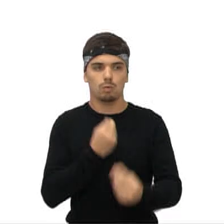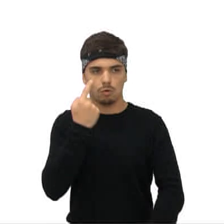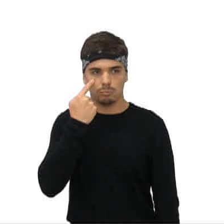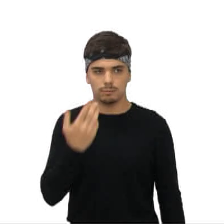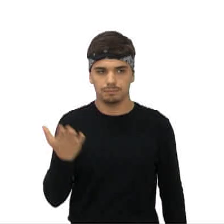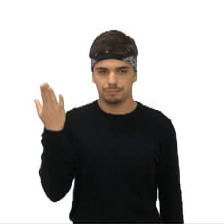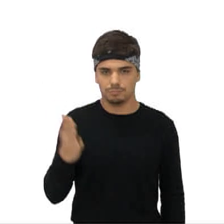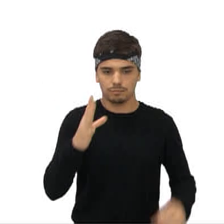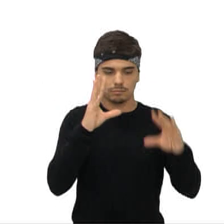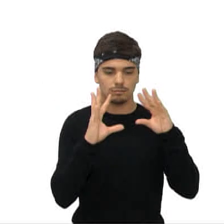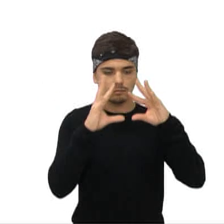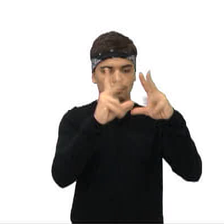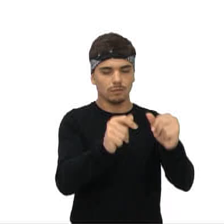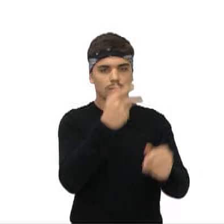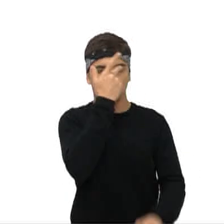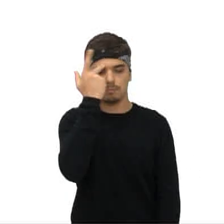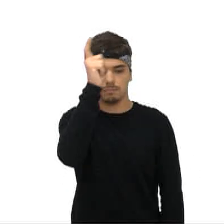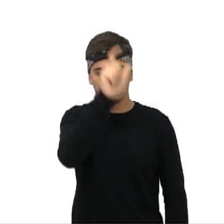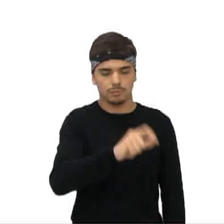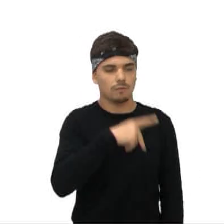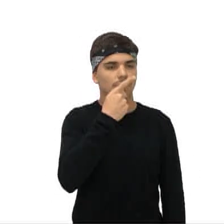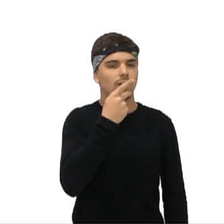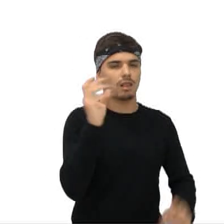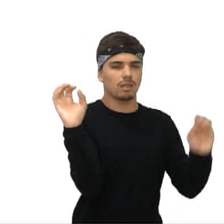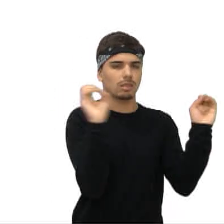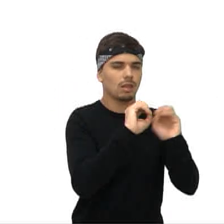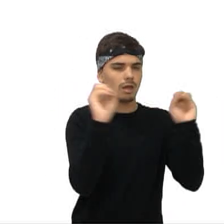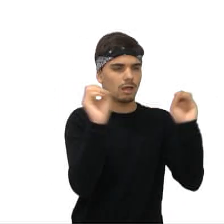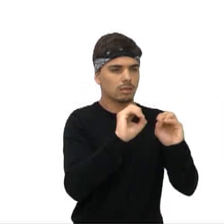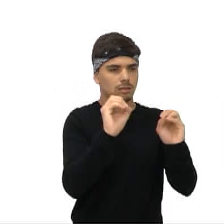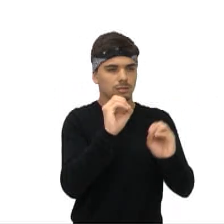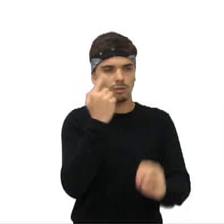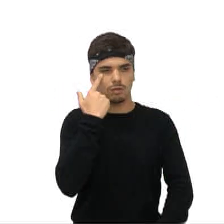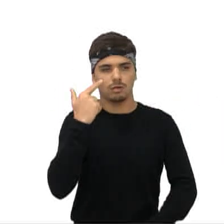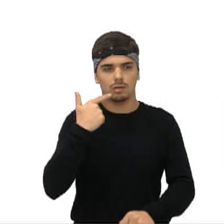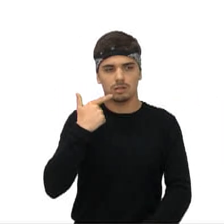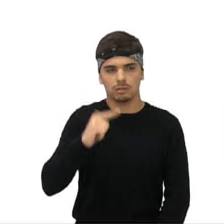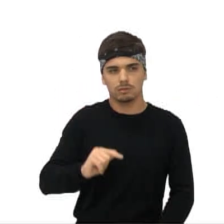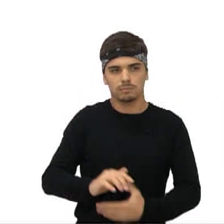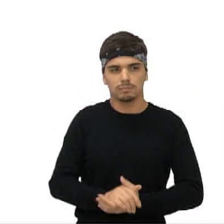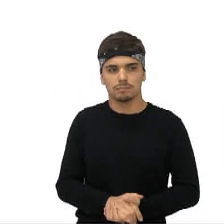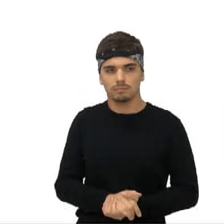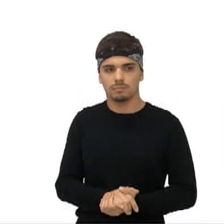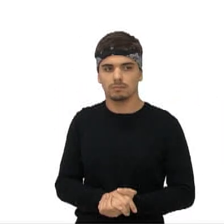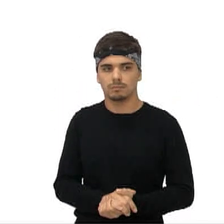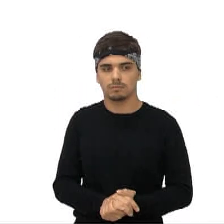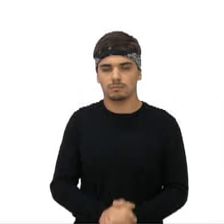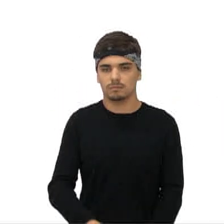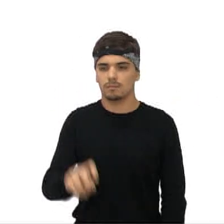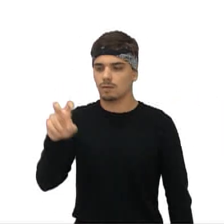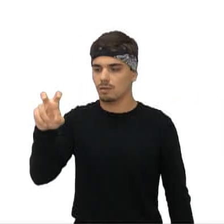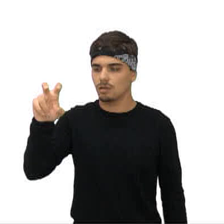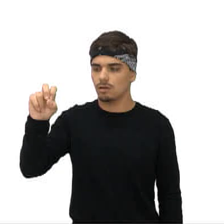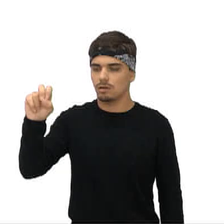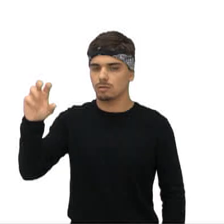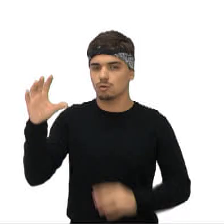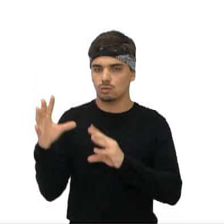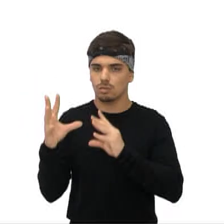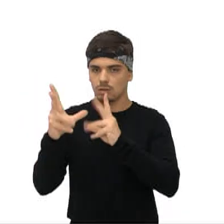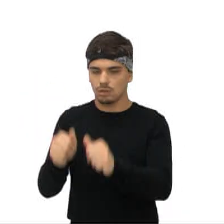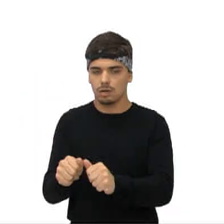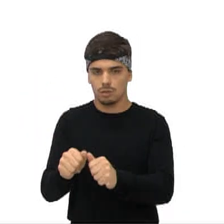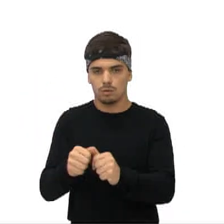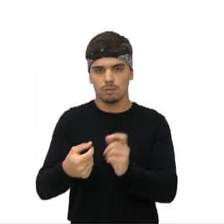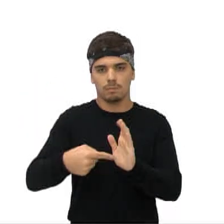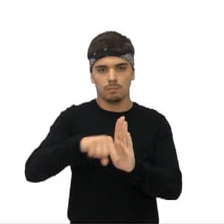de estudantes, então, que não falam nenhum idioma, vai ser o quê? O 500 do meu total,